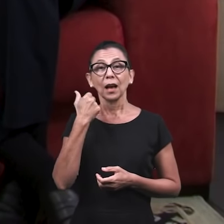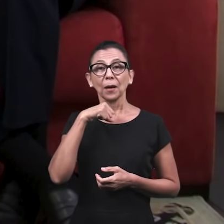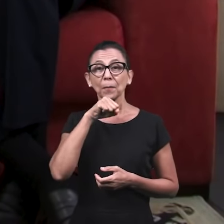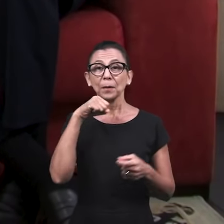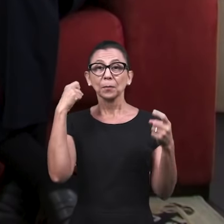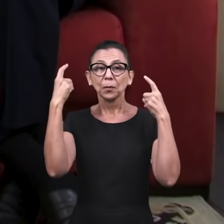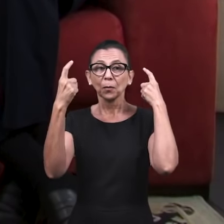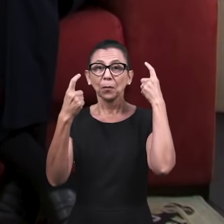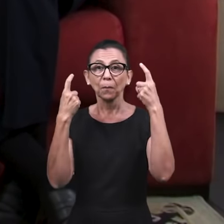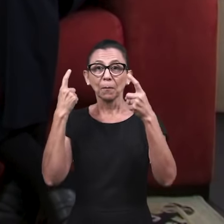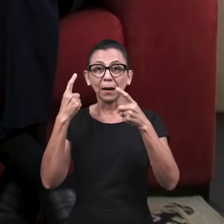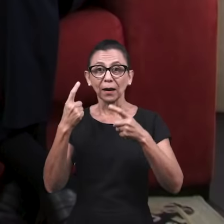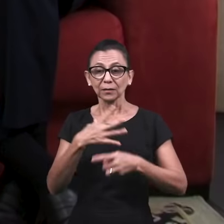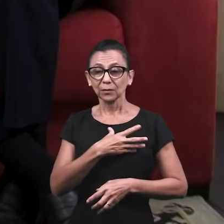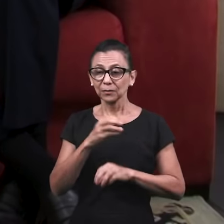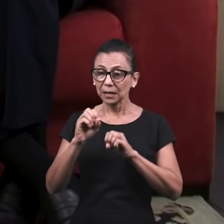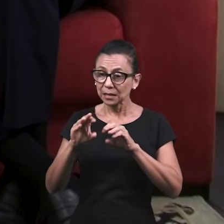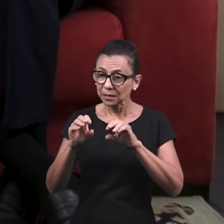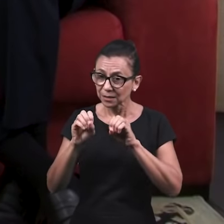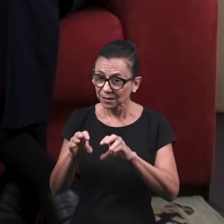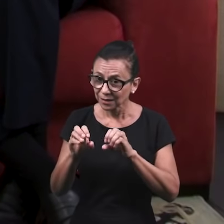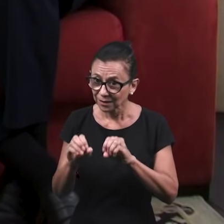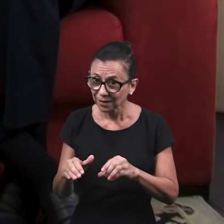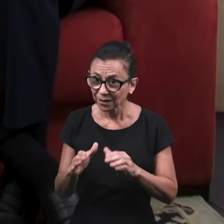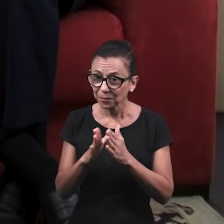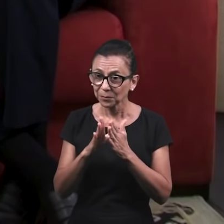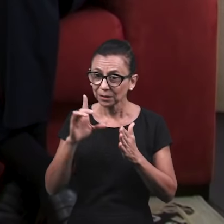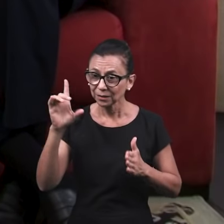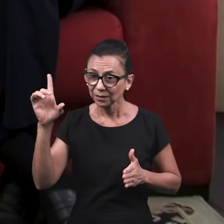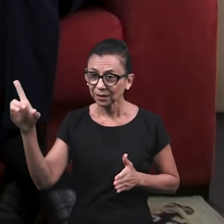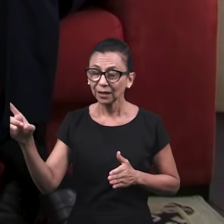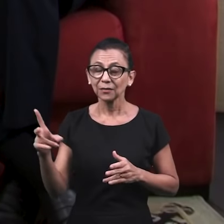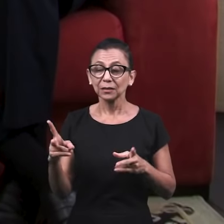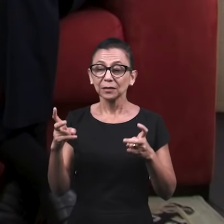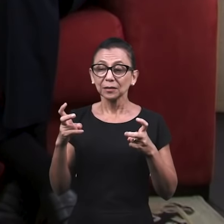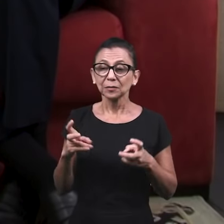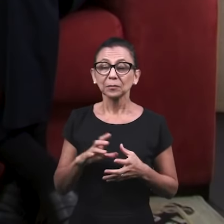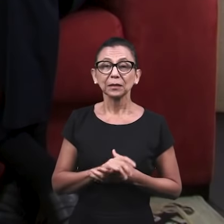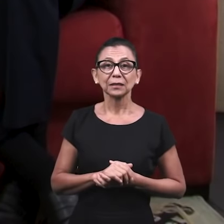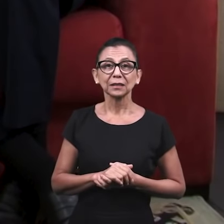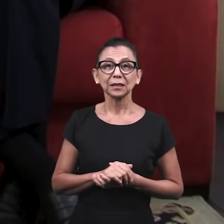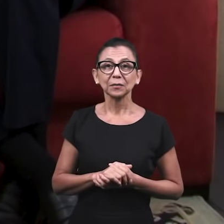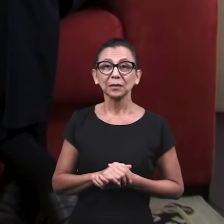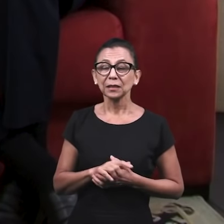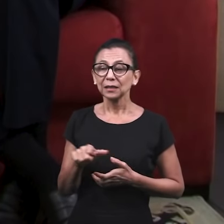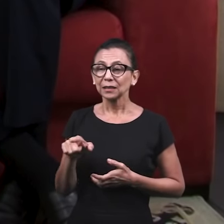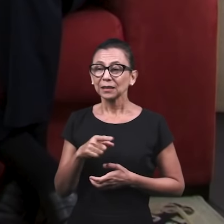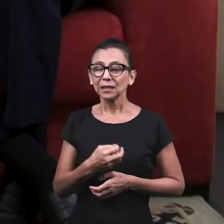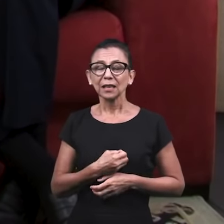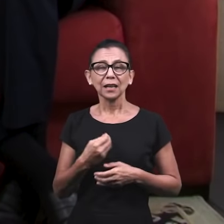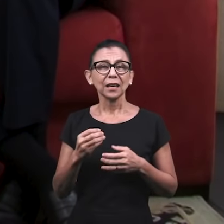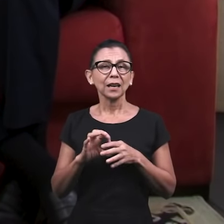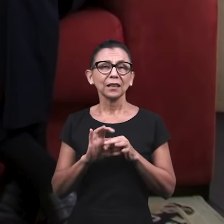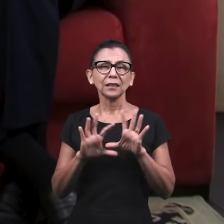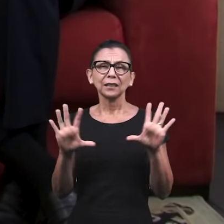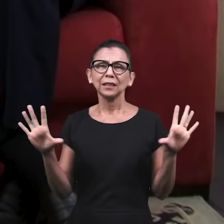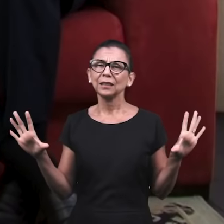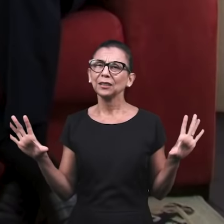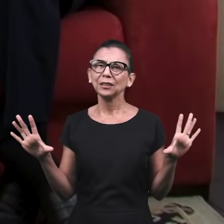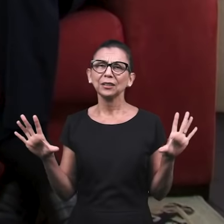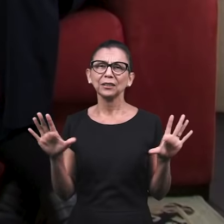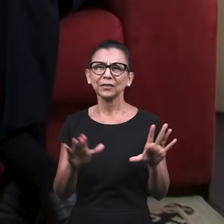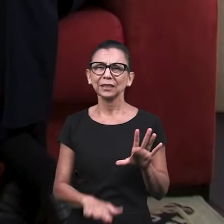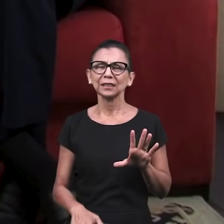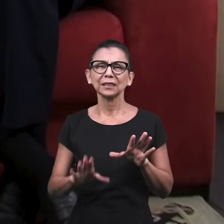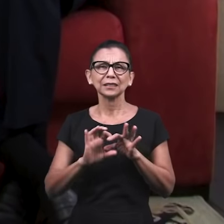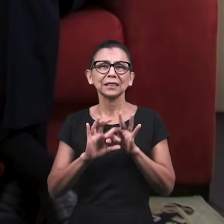ensinarem desde cedo a seus filhos. E percebe-se nitidamente que é uma participação espontânea,